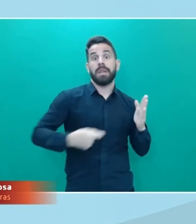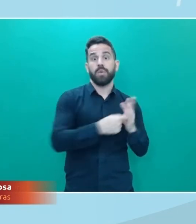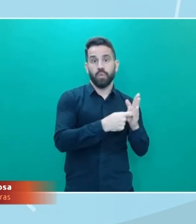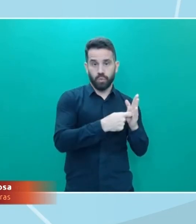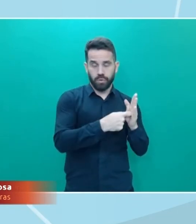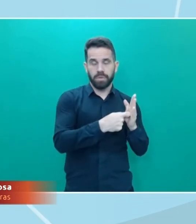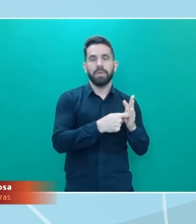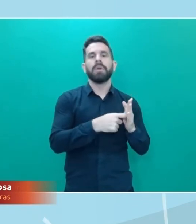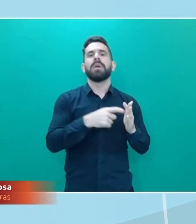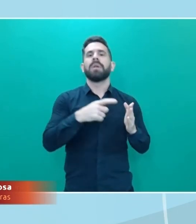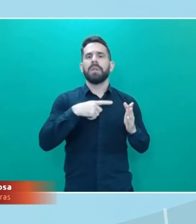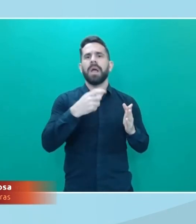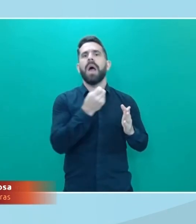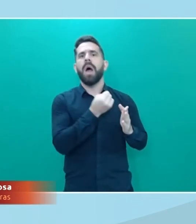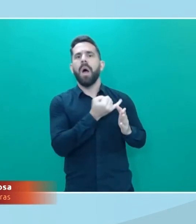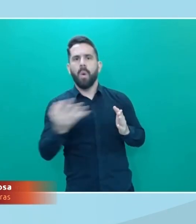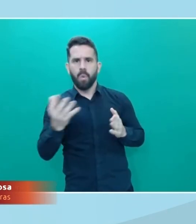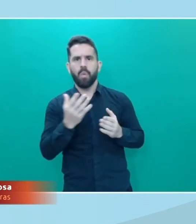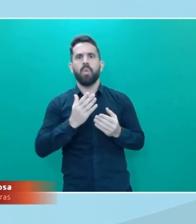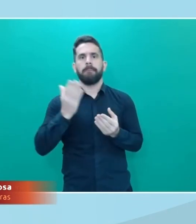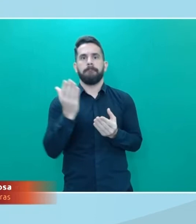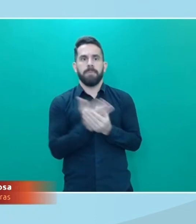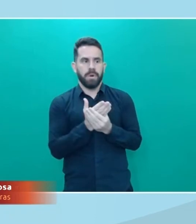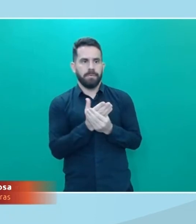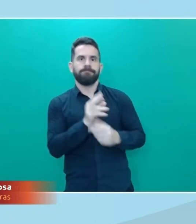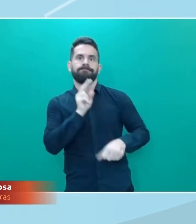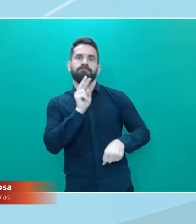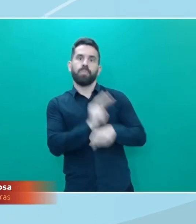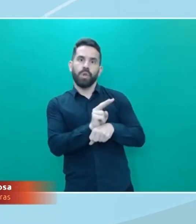concedidas às mulheres ameaçadas também aumentou